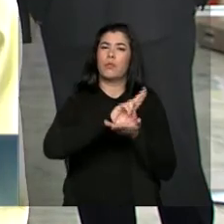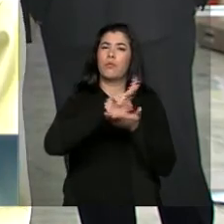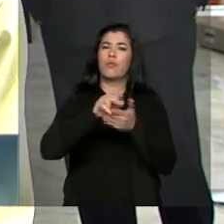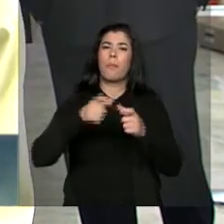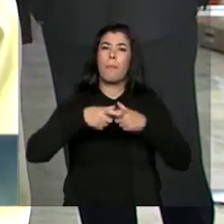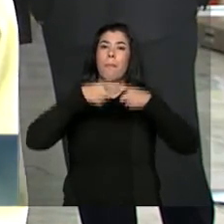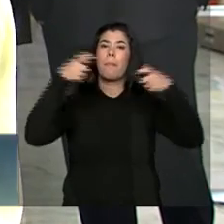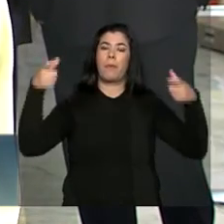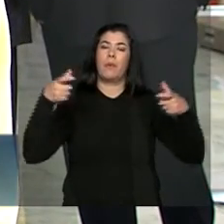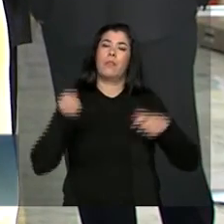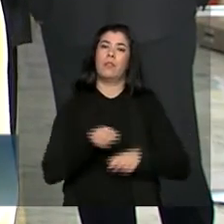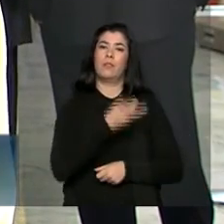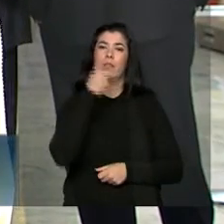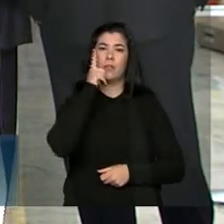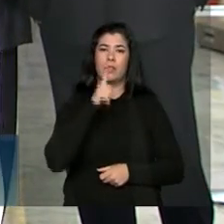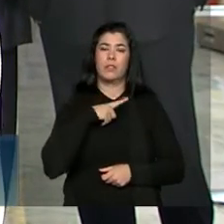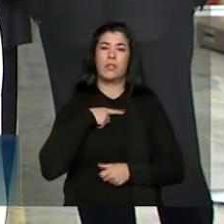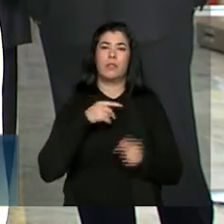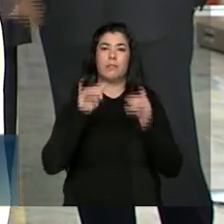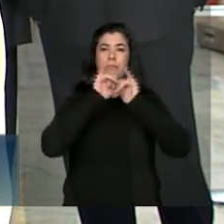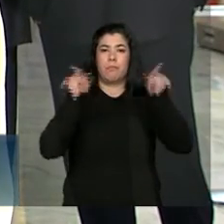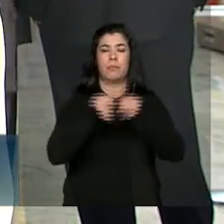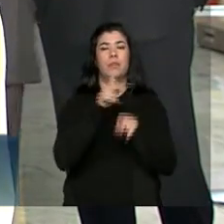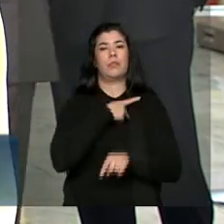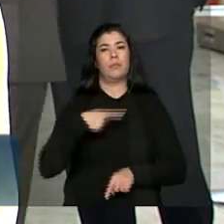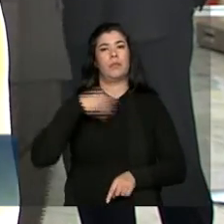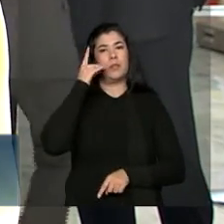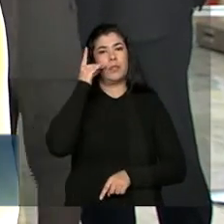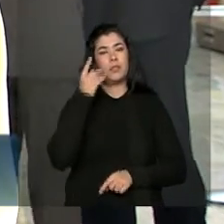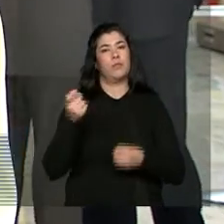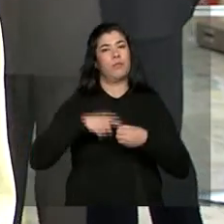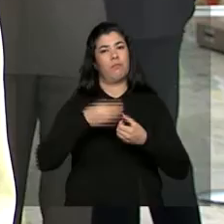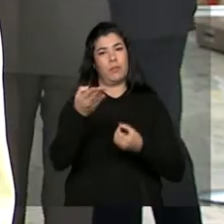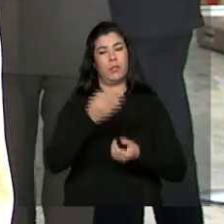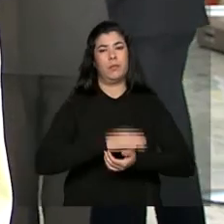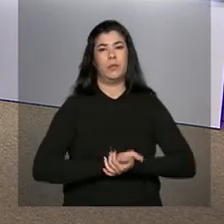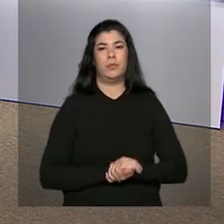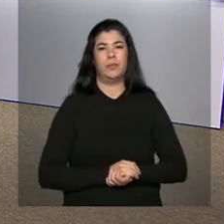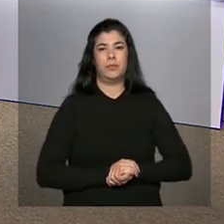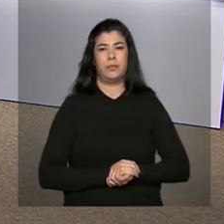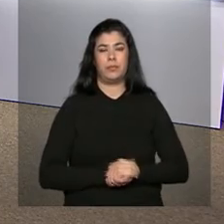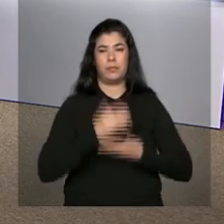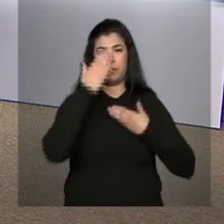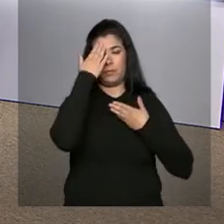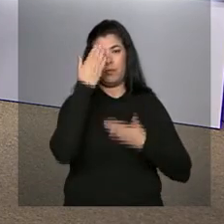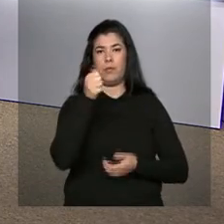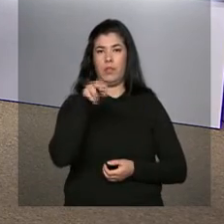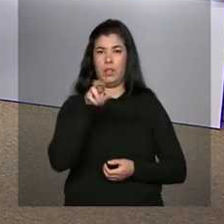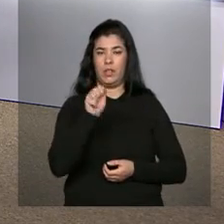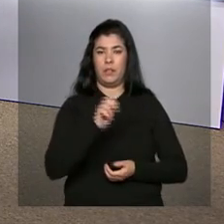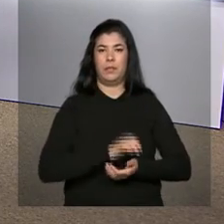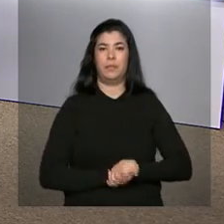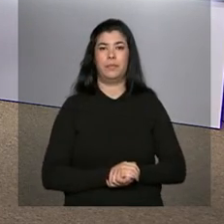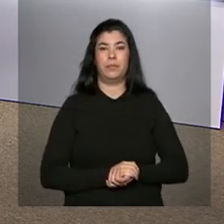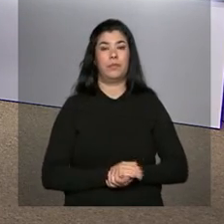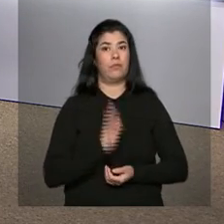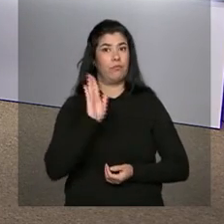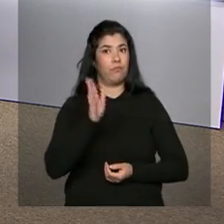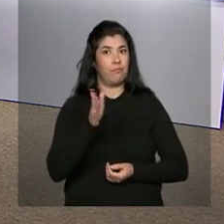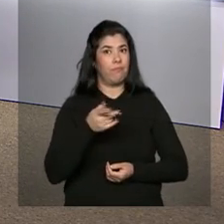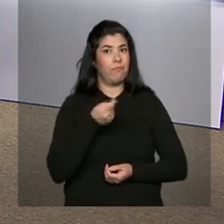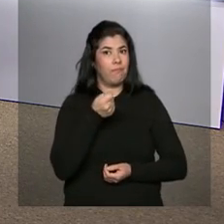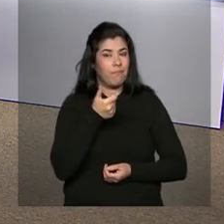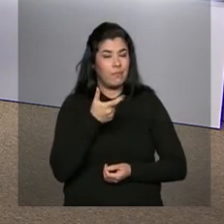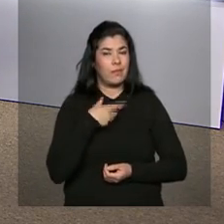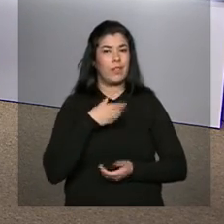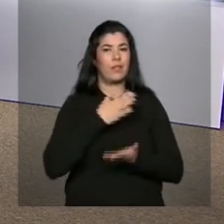crédito sejam anunciados daqui a pouco pela presidenta Dilma Rousseff. Daniele. Obrigada, Ana Gabriela. E daqui a pouco você